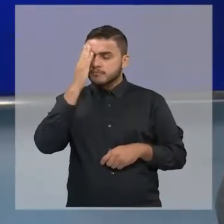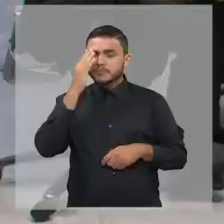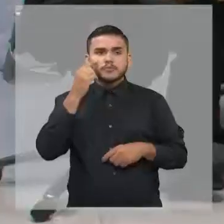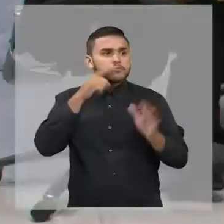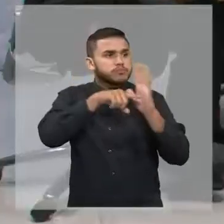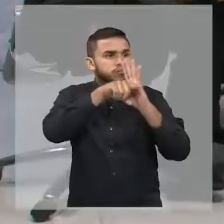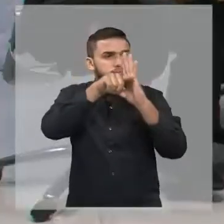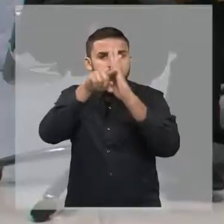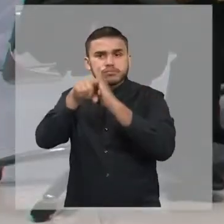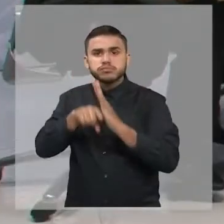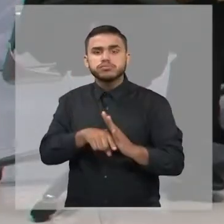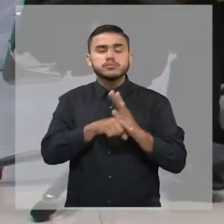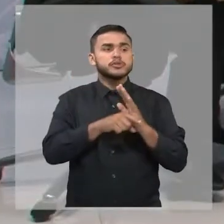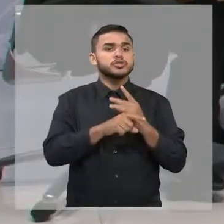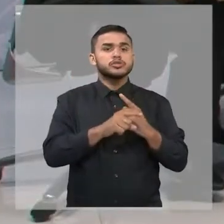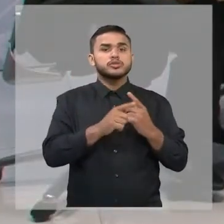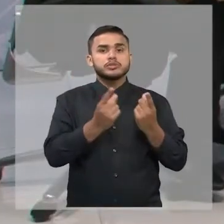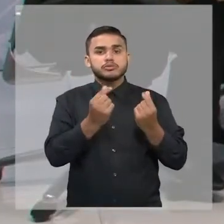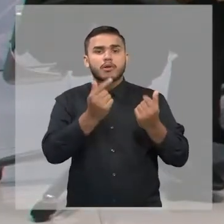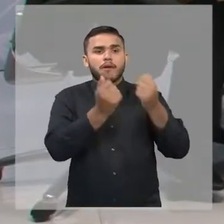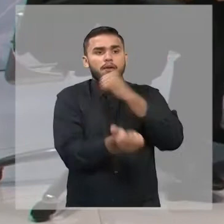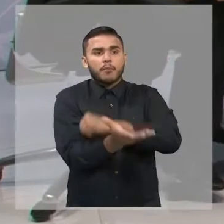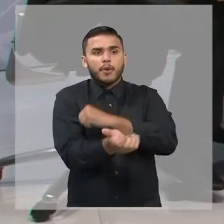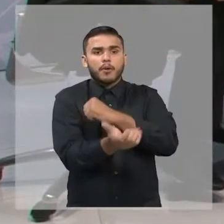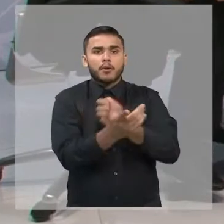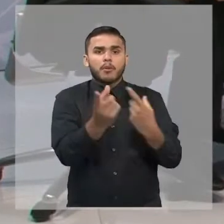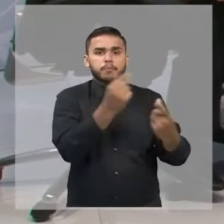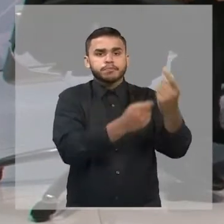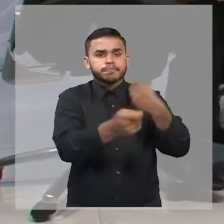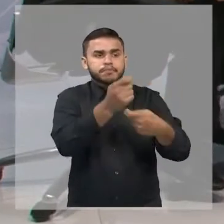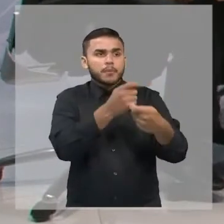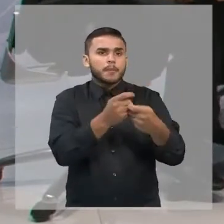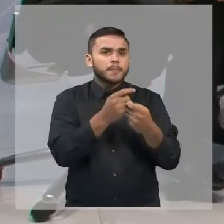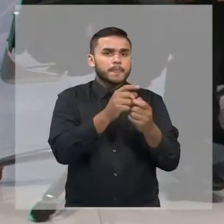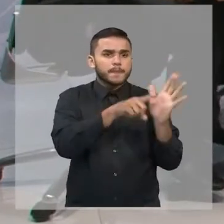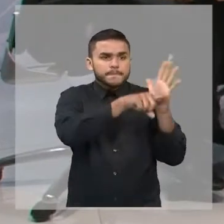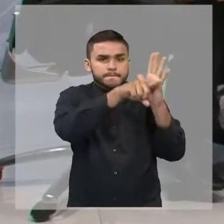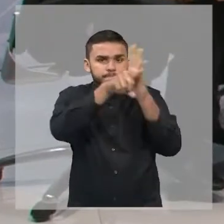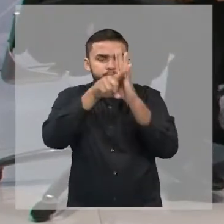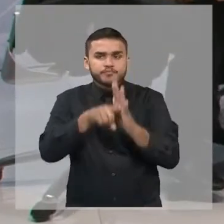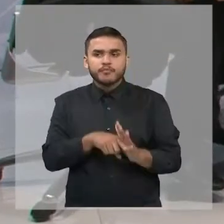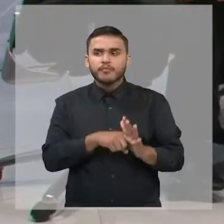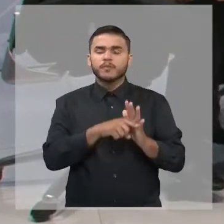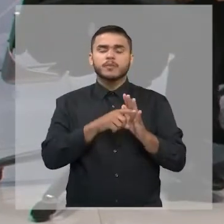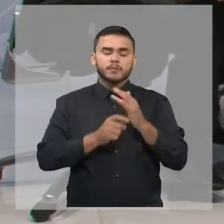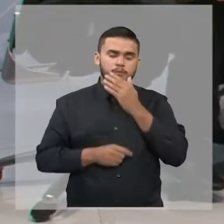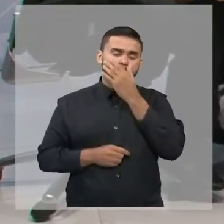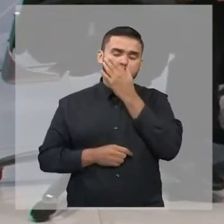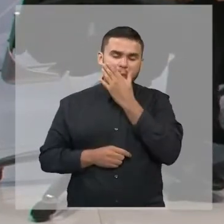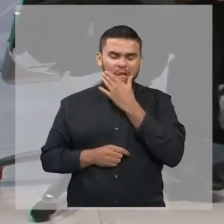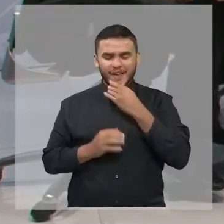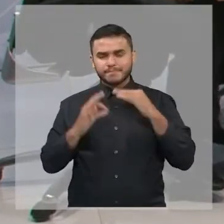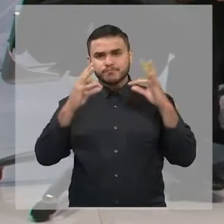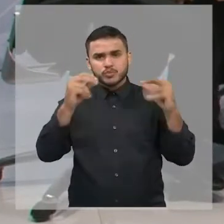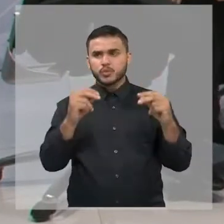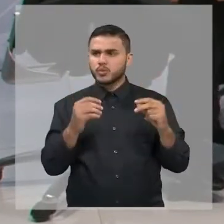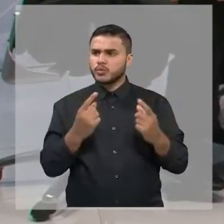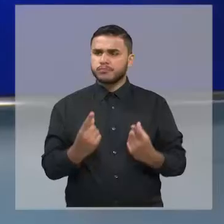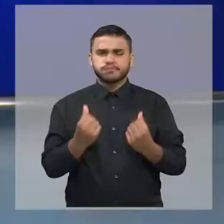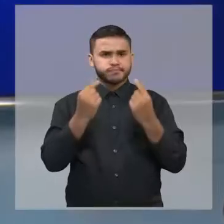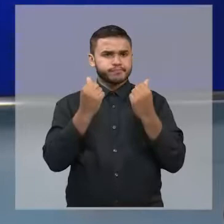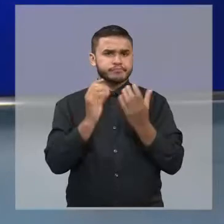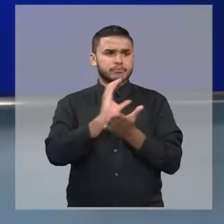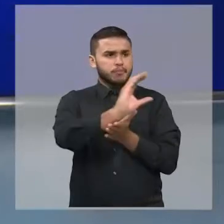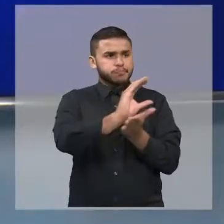o dinheiro, notadamente aquele dinheiro suspeito de corrupção, enfim, dos crimes do colarinho branco, com lavagem